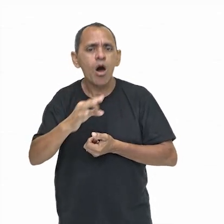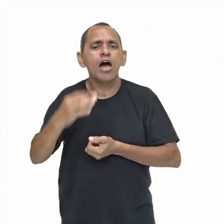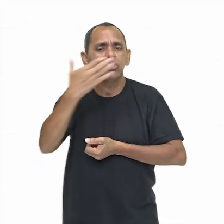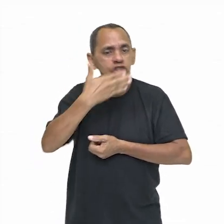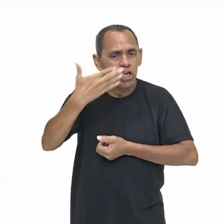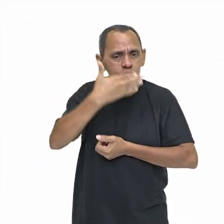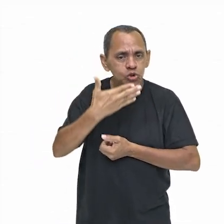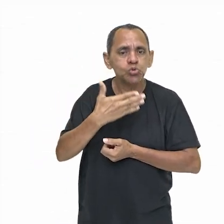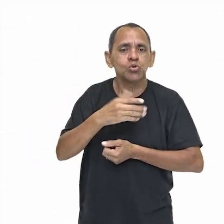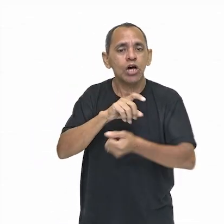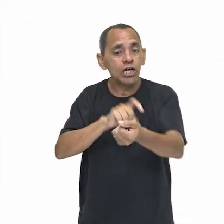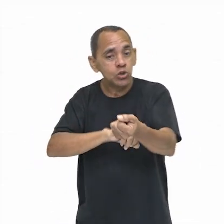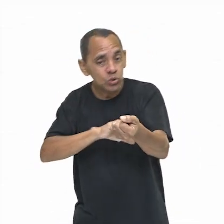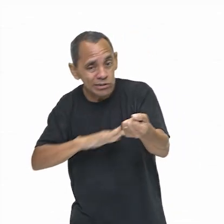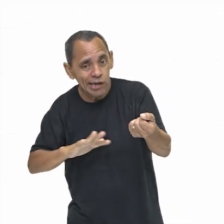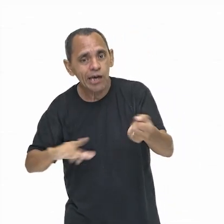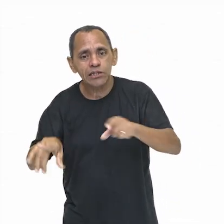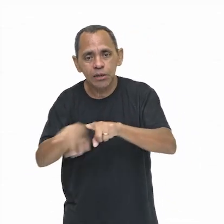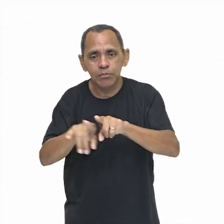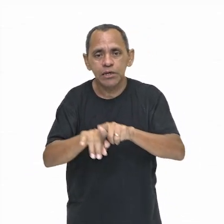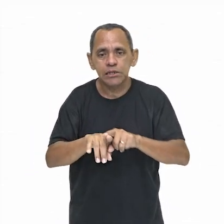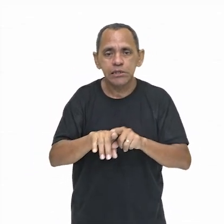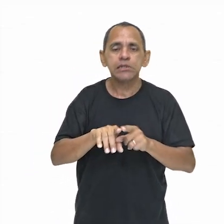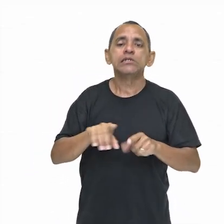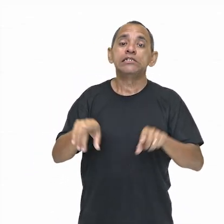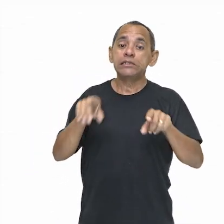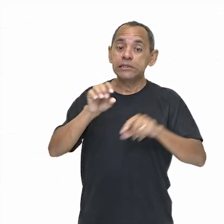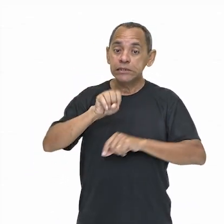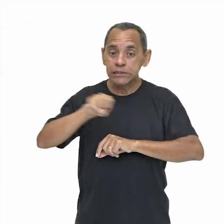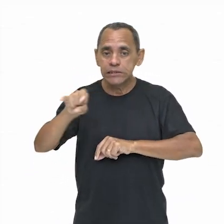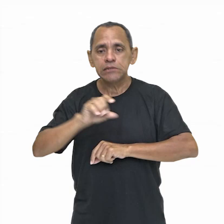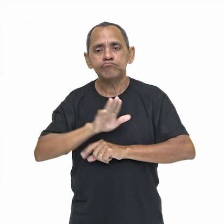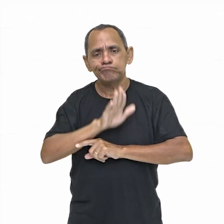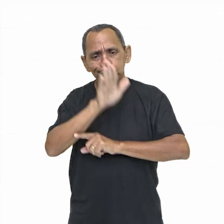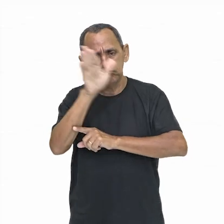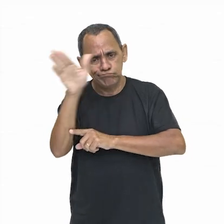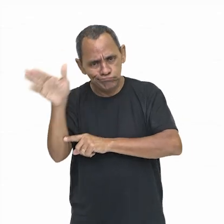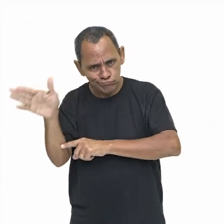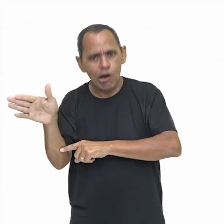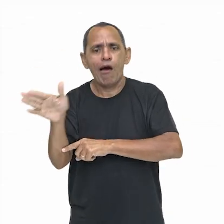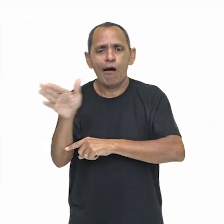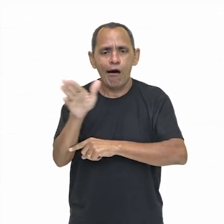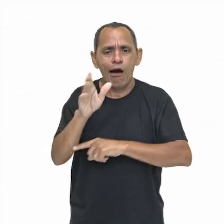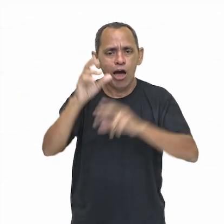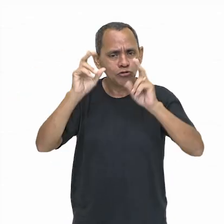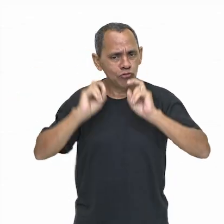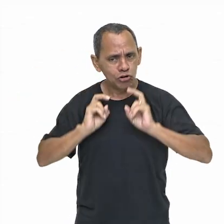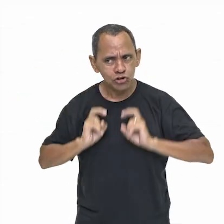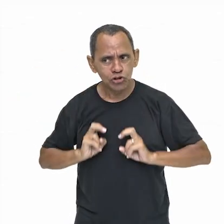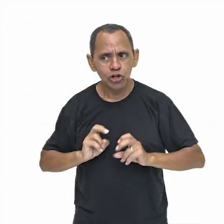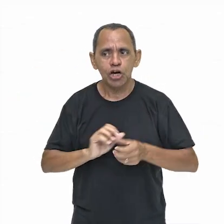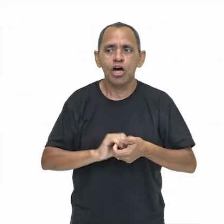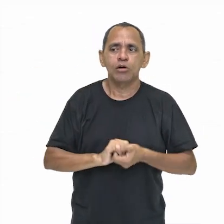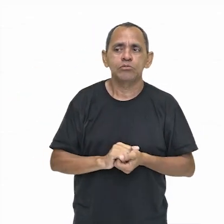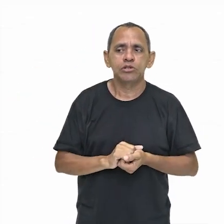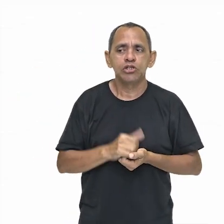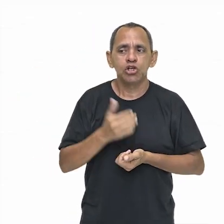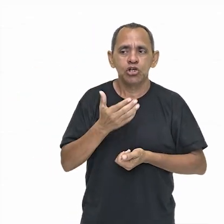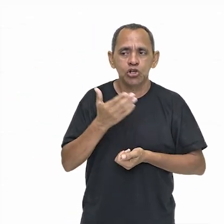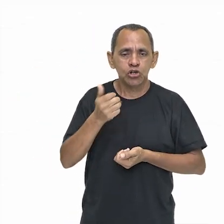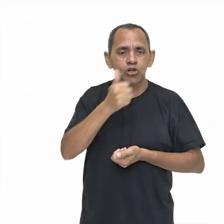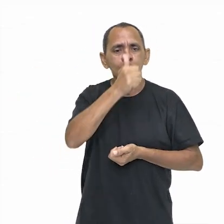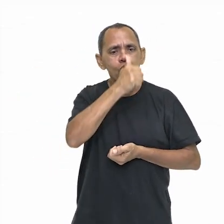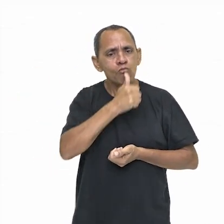sangue. Então, quando você faz um exame em jejum e a sua glicose ela dá maior do